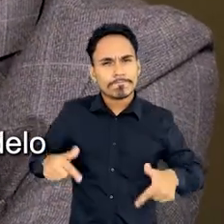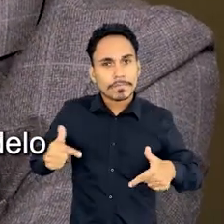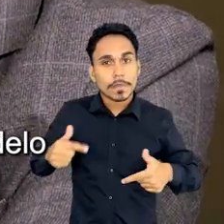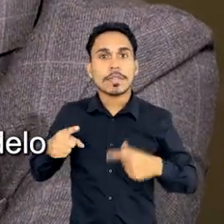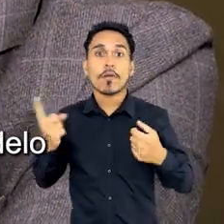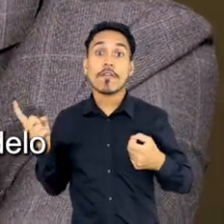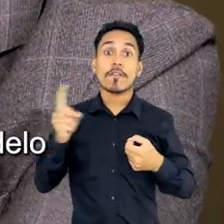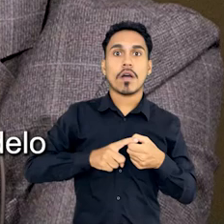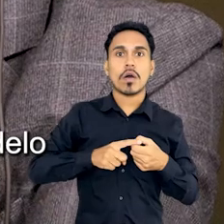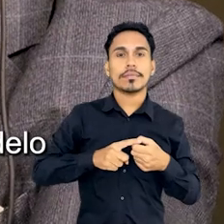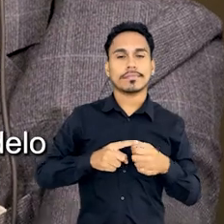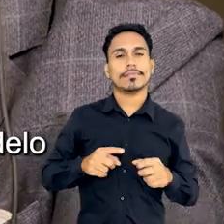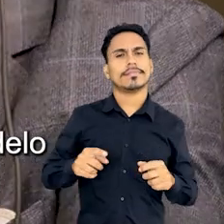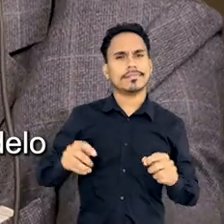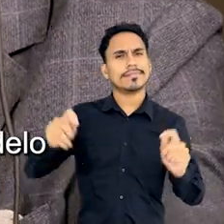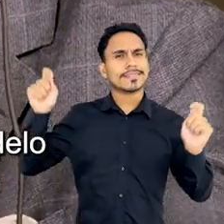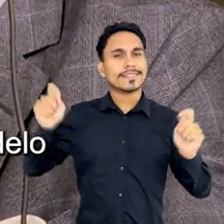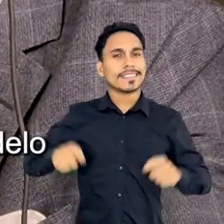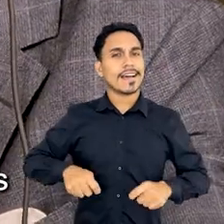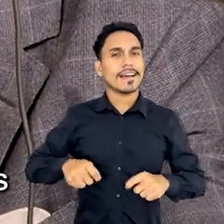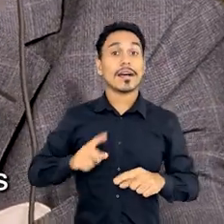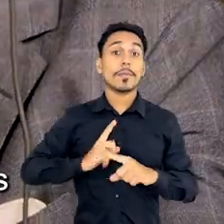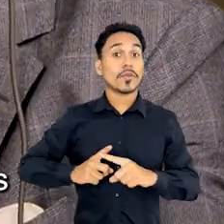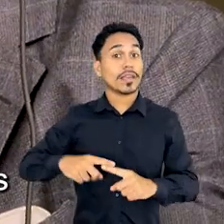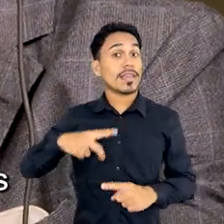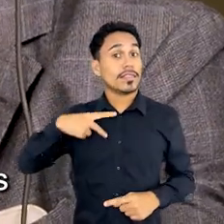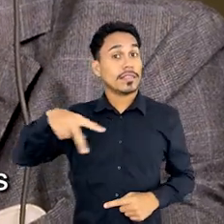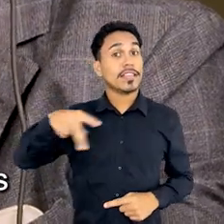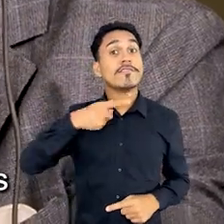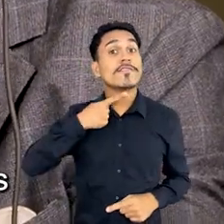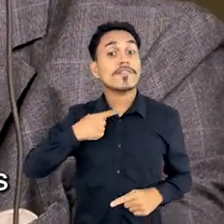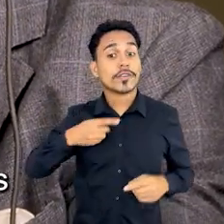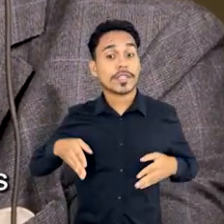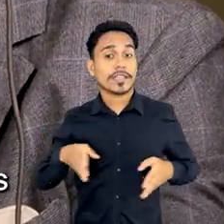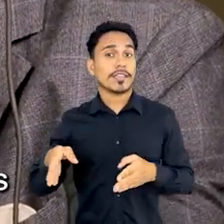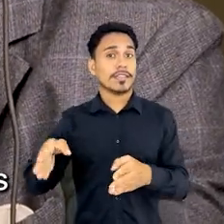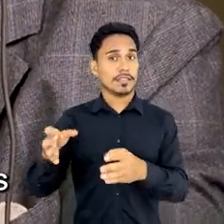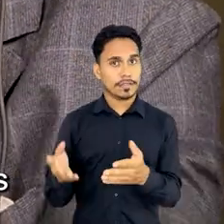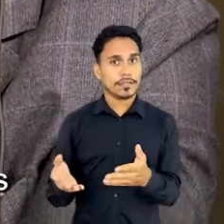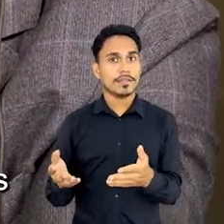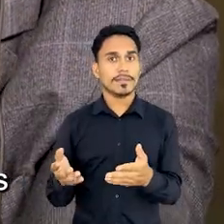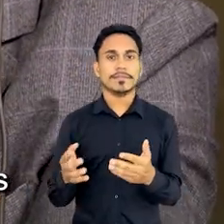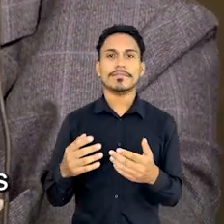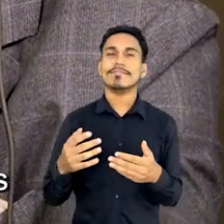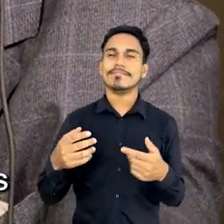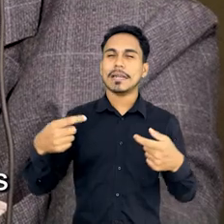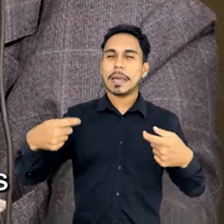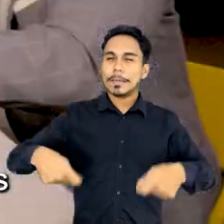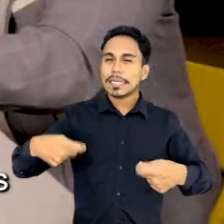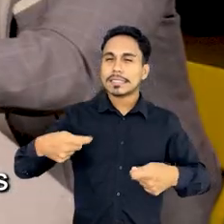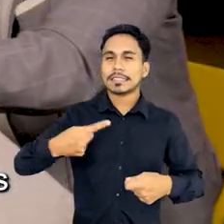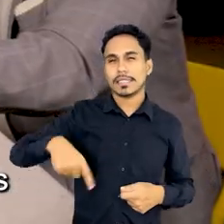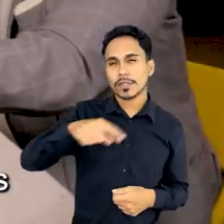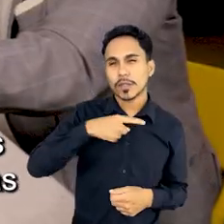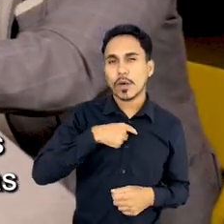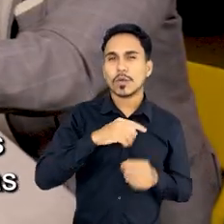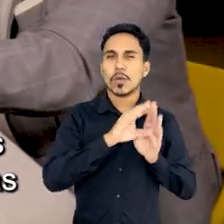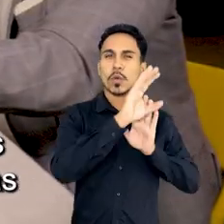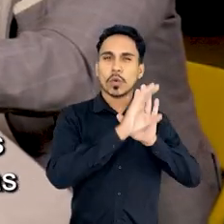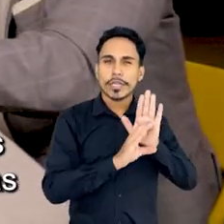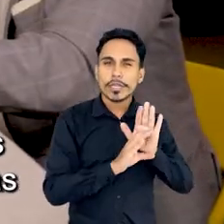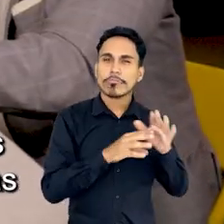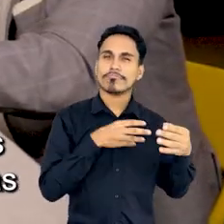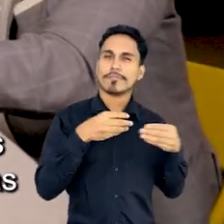com segue então é o grau a trajetória é a escolha pessoal dele bacana que bacana de desenho então eu eu entendo que a gente precisa flexibilizar esses